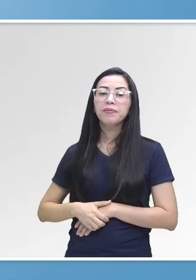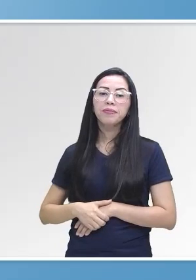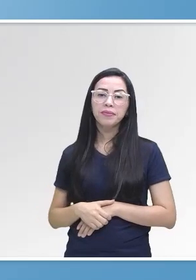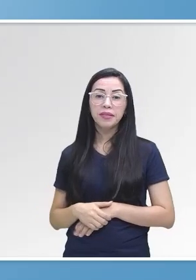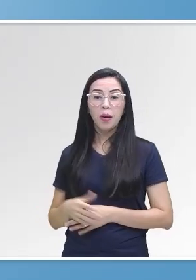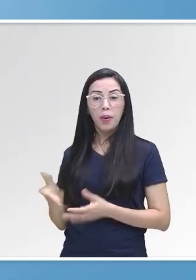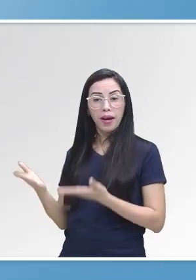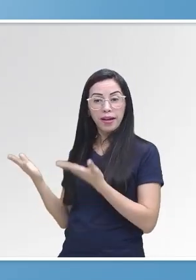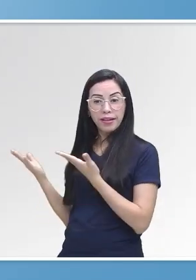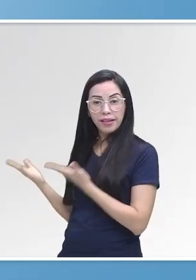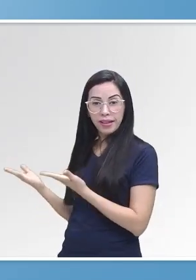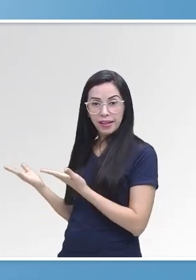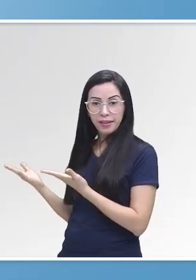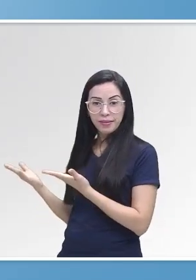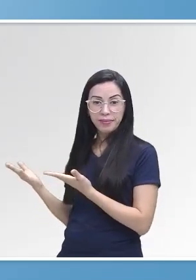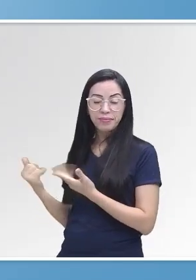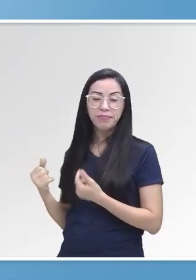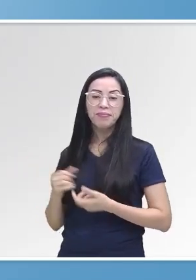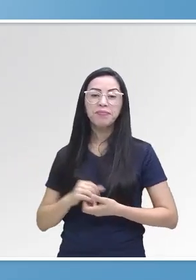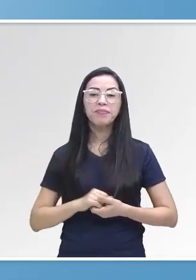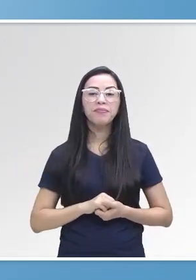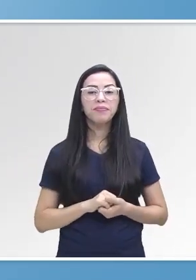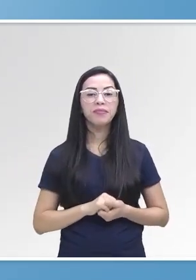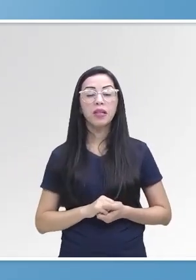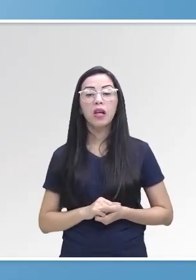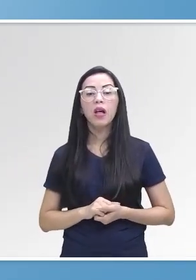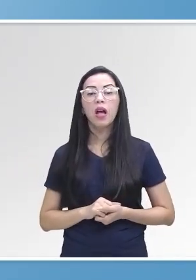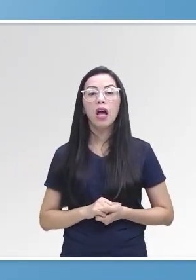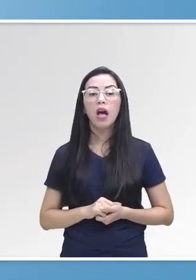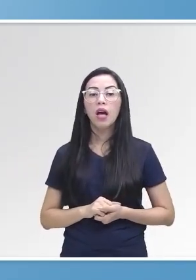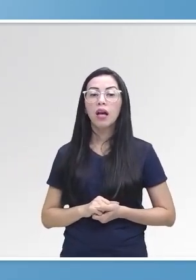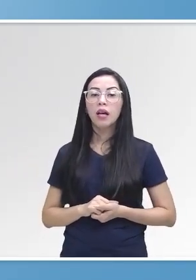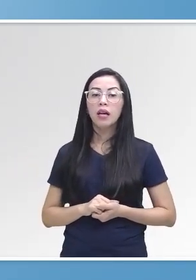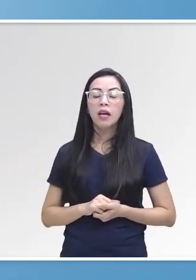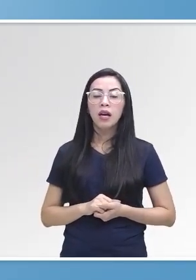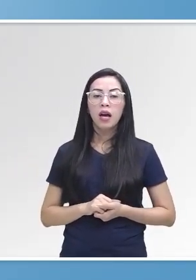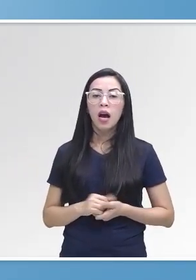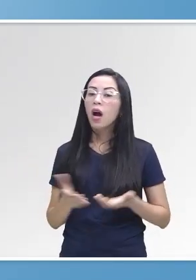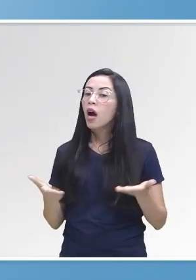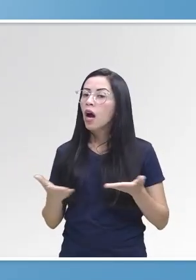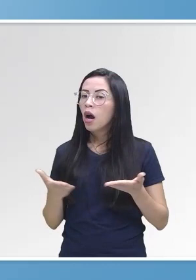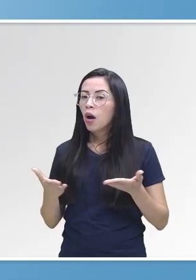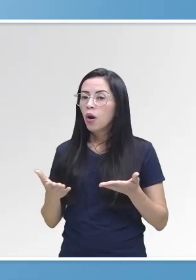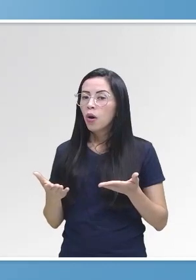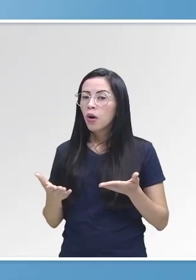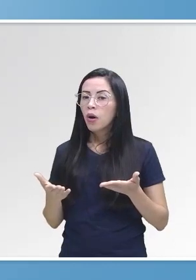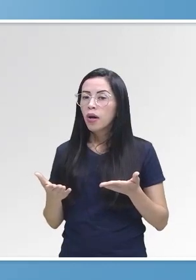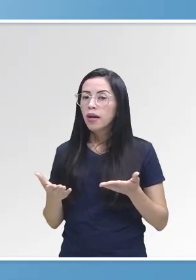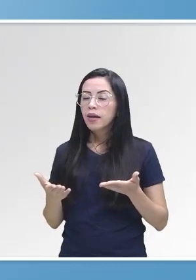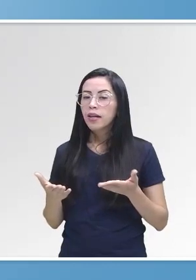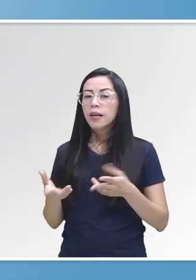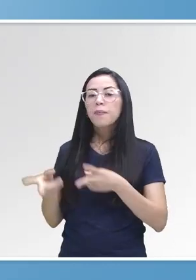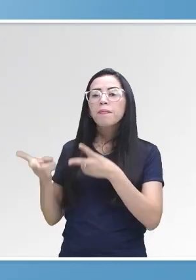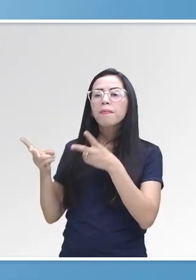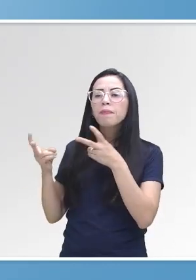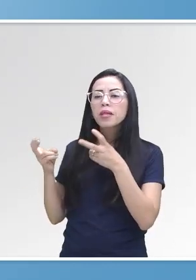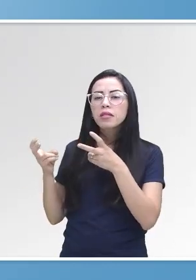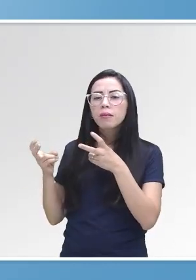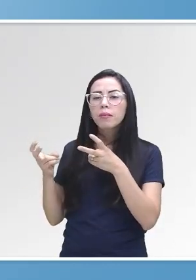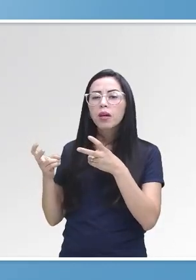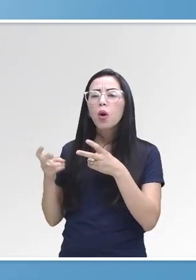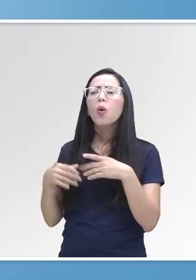aqui lá na casa do Jander mais consumido que eles consomem mais